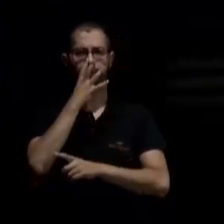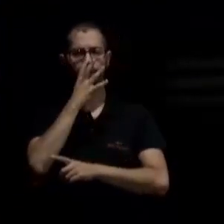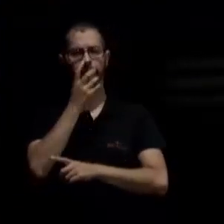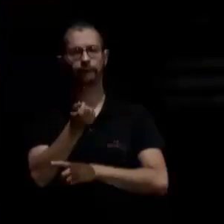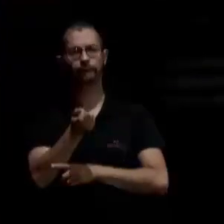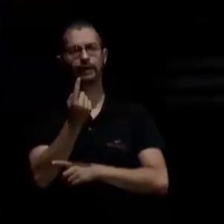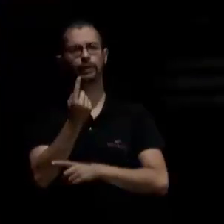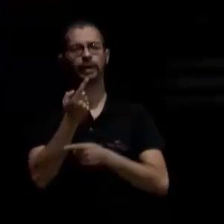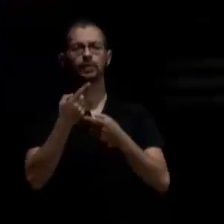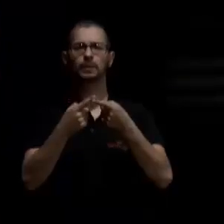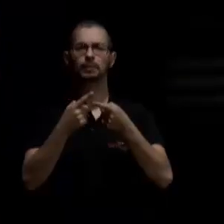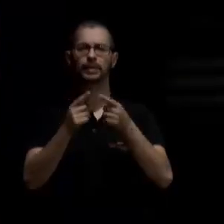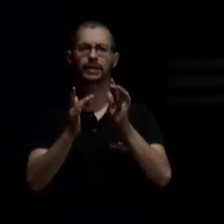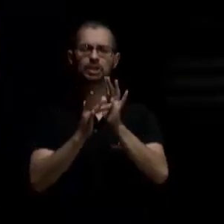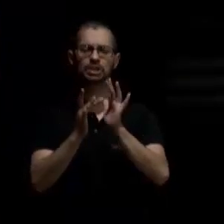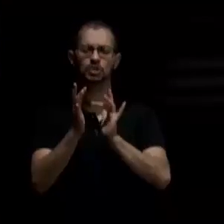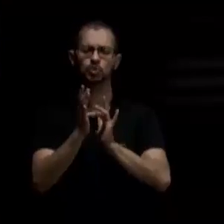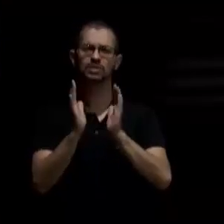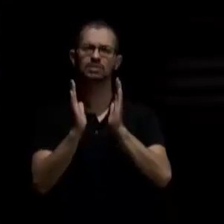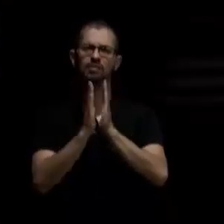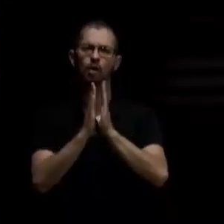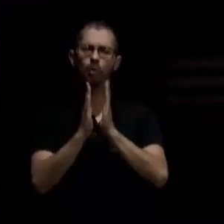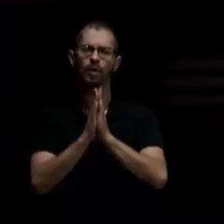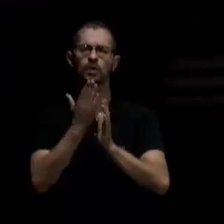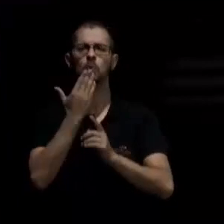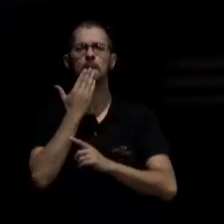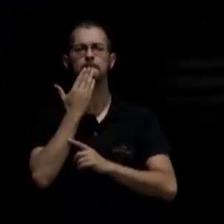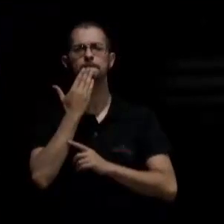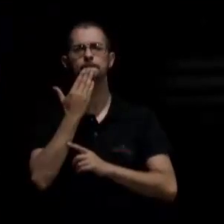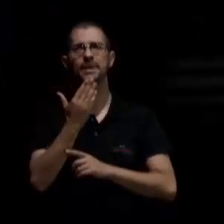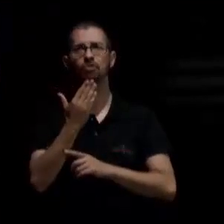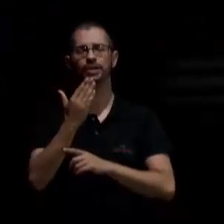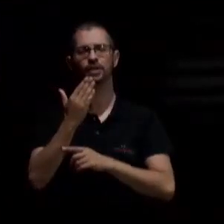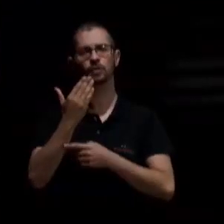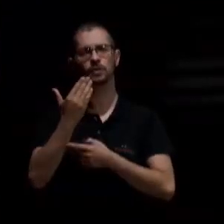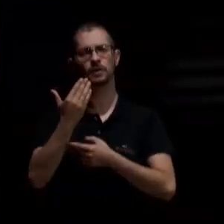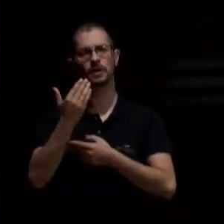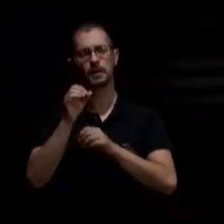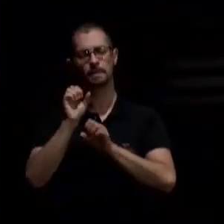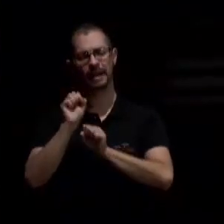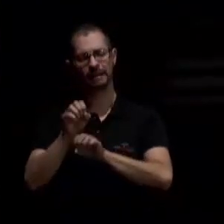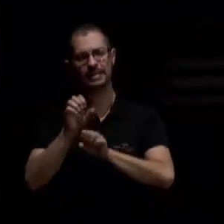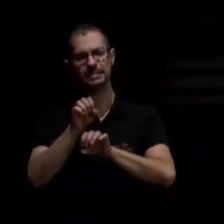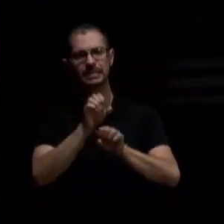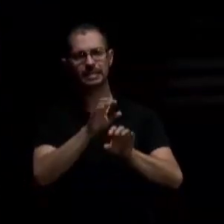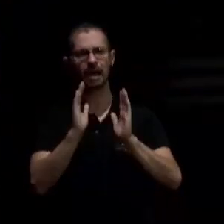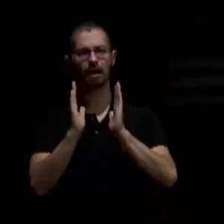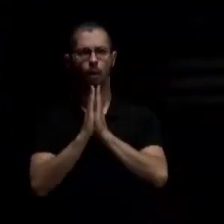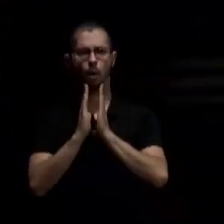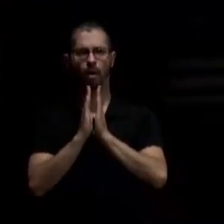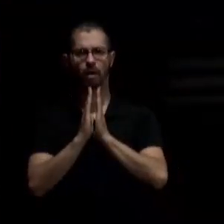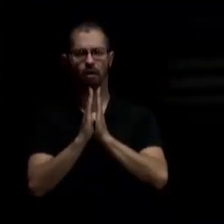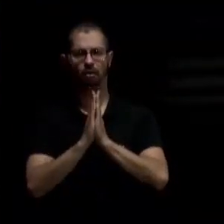porque Jesus estava orando e pediram para ele ensiná-los a orar.